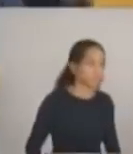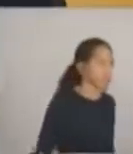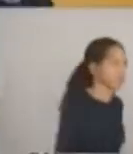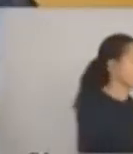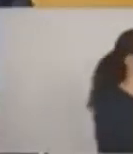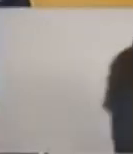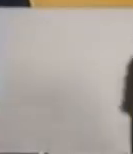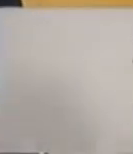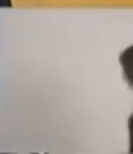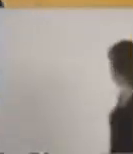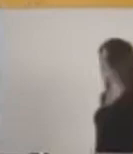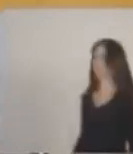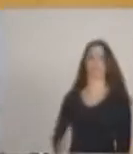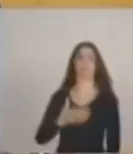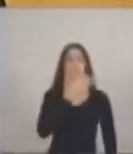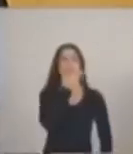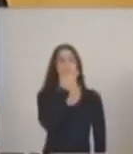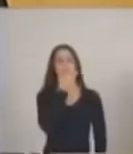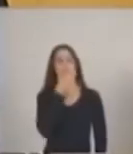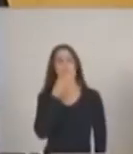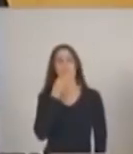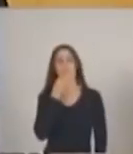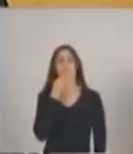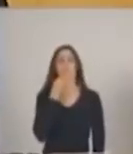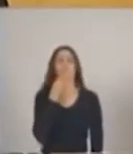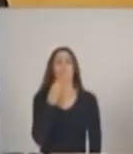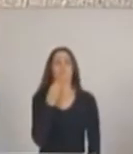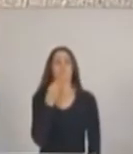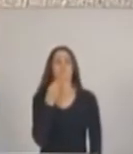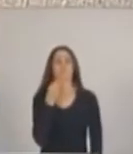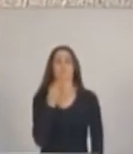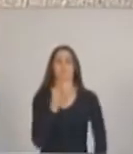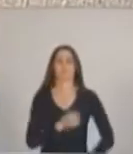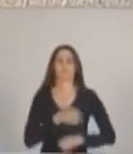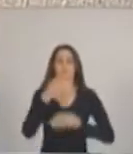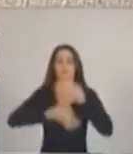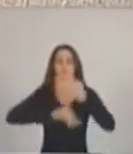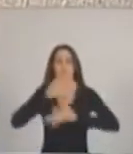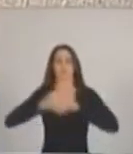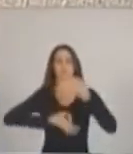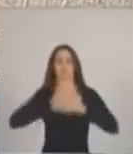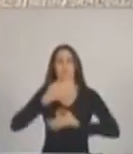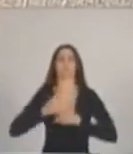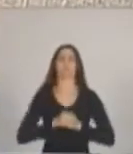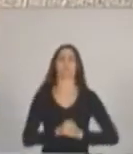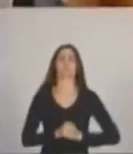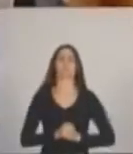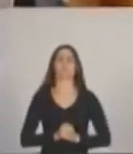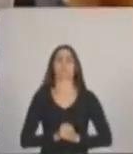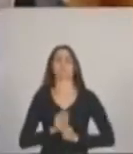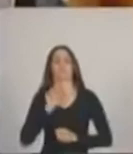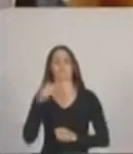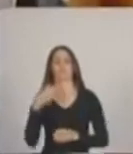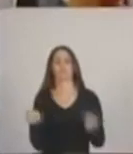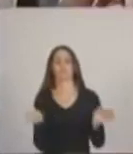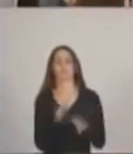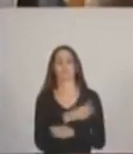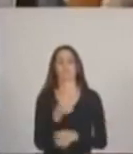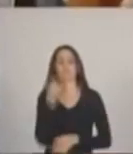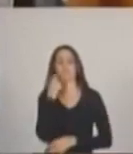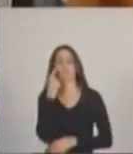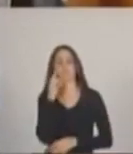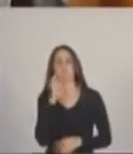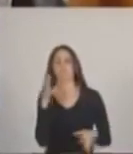justificar voto. Senhor presidente, pela ordem. Pois não, deputado Dari. Depois da justificativa dos votos, eu gostaria que eu pedir verificação de quórum. Vou